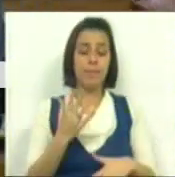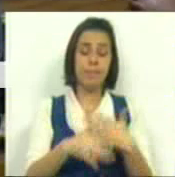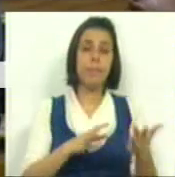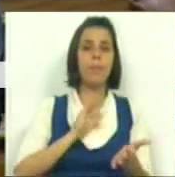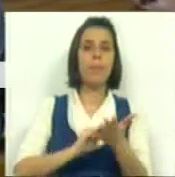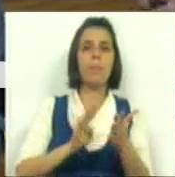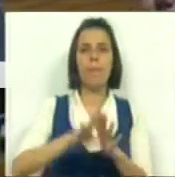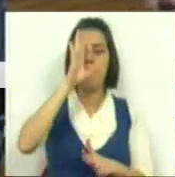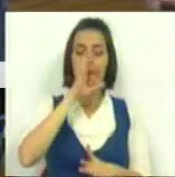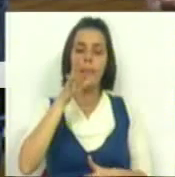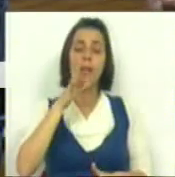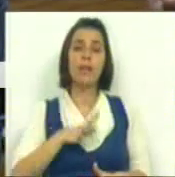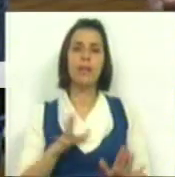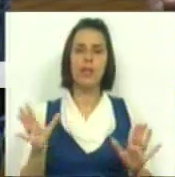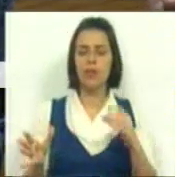Sr. Secretário de Estado,